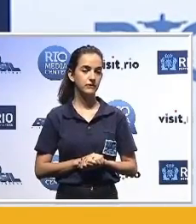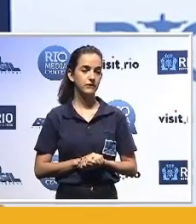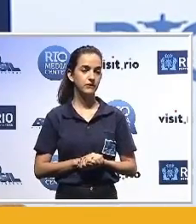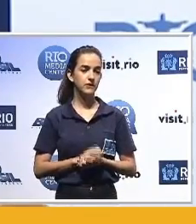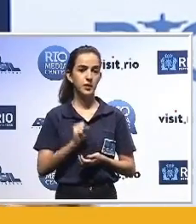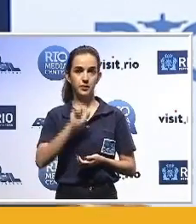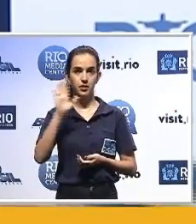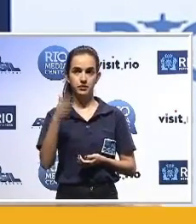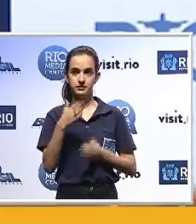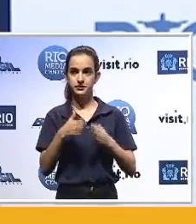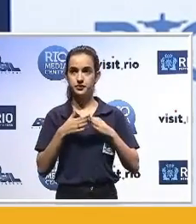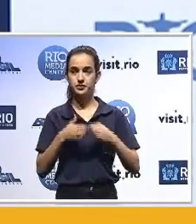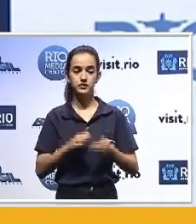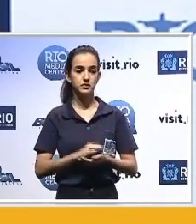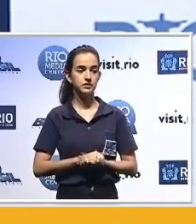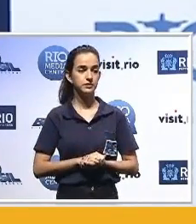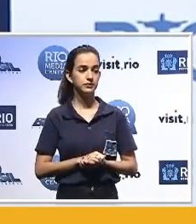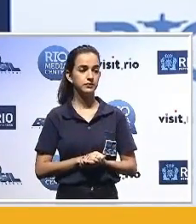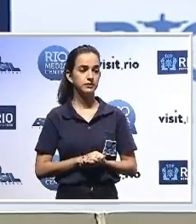Pode passar.